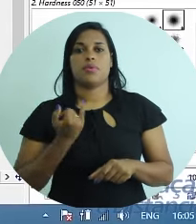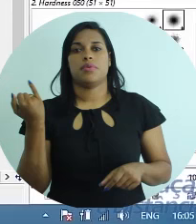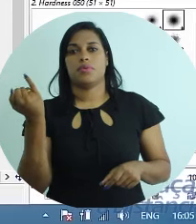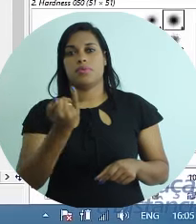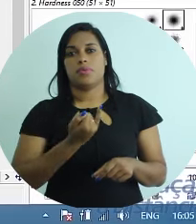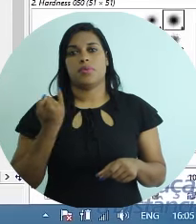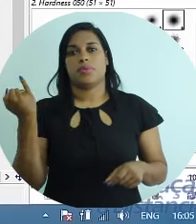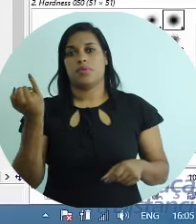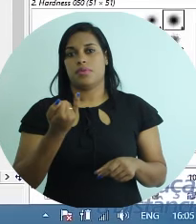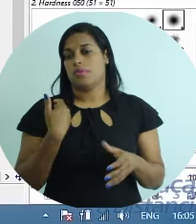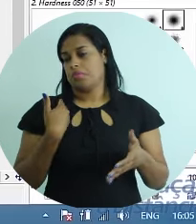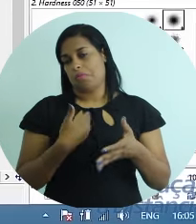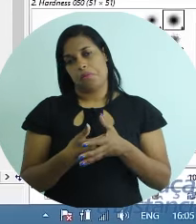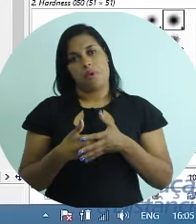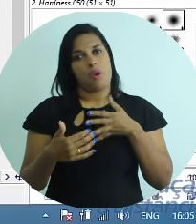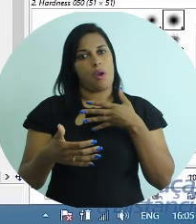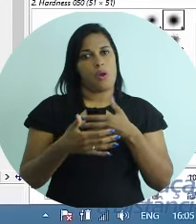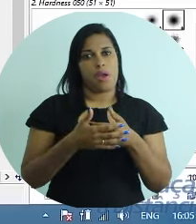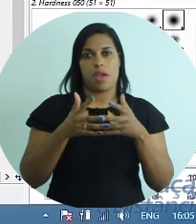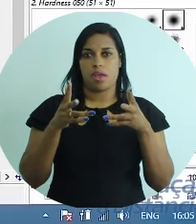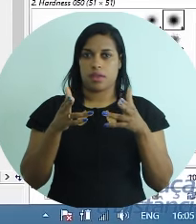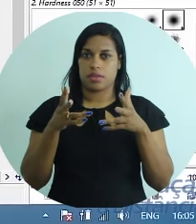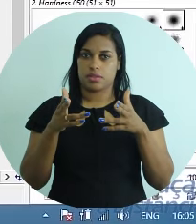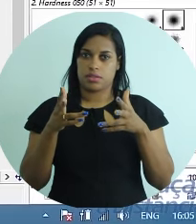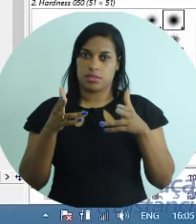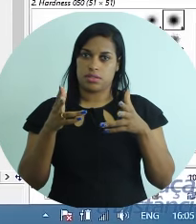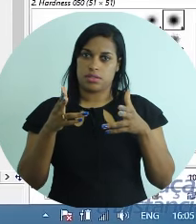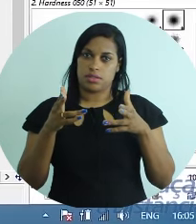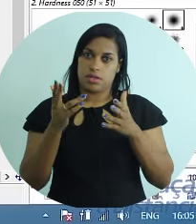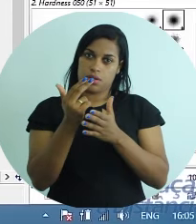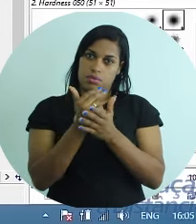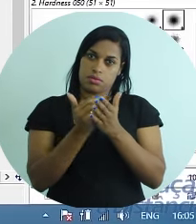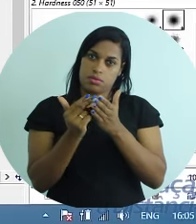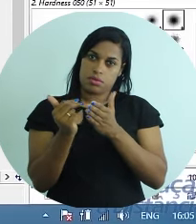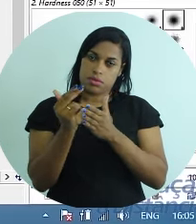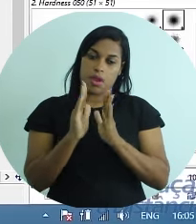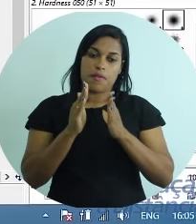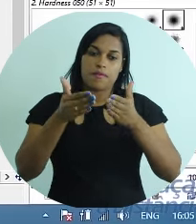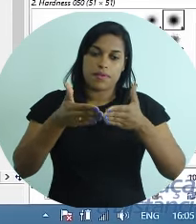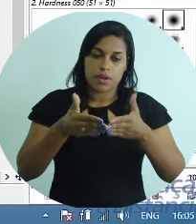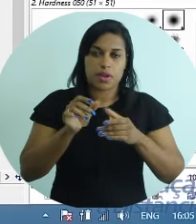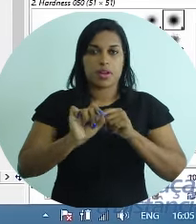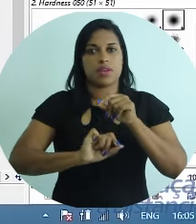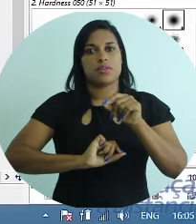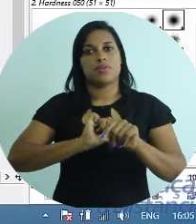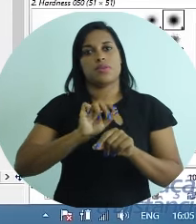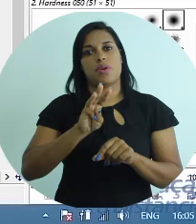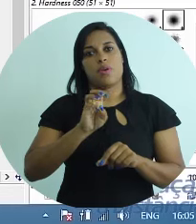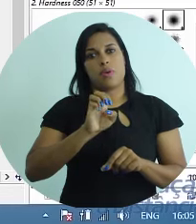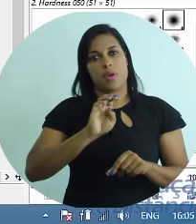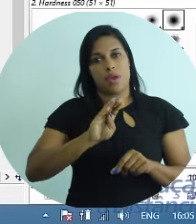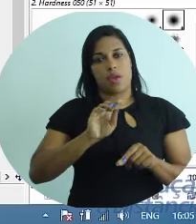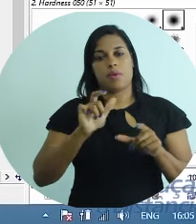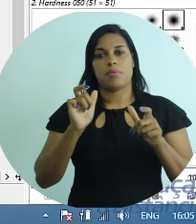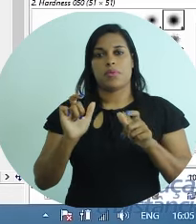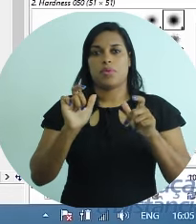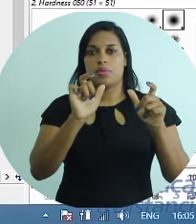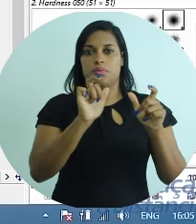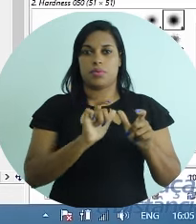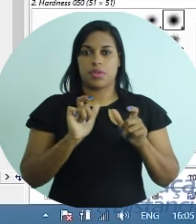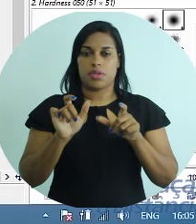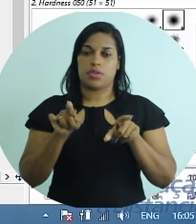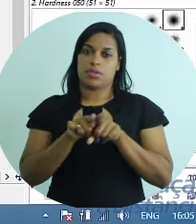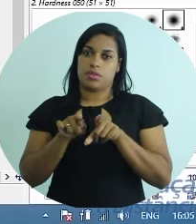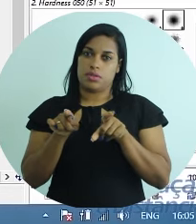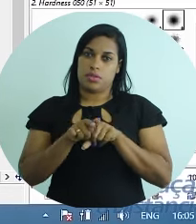algo trivial para qualquer processo de edição e manipulação de imagens focadas tanto em web, como ambientes, por exemplo,